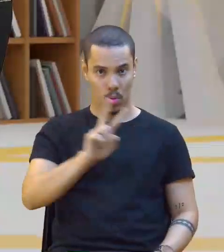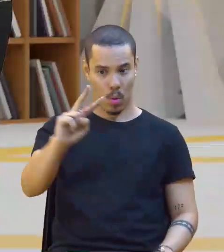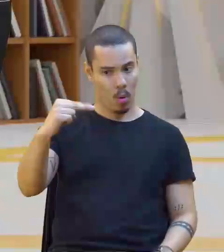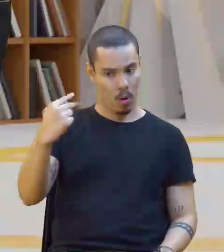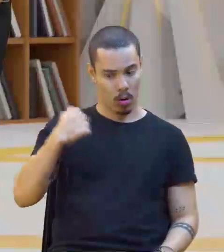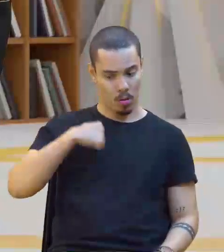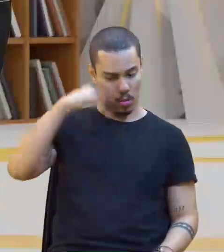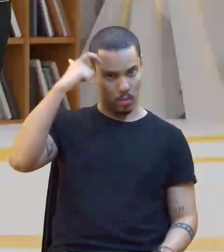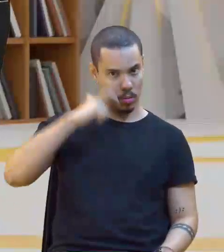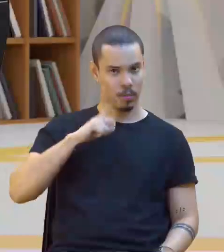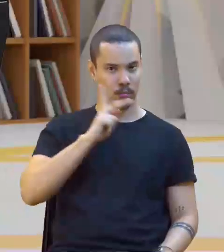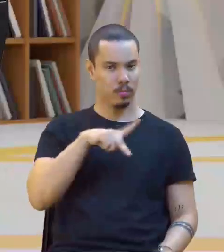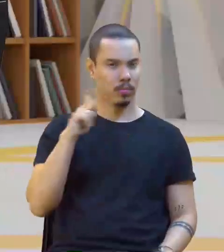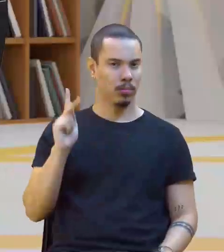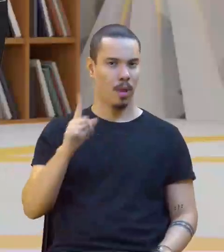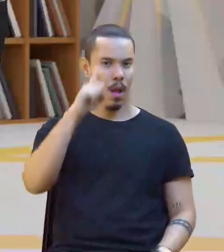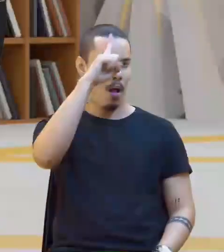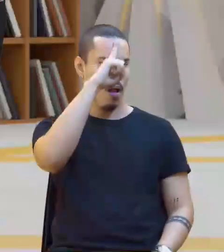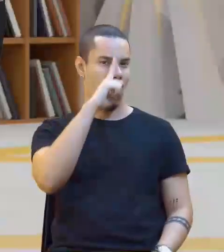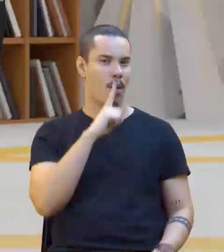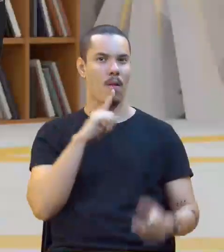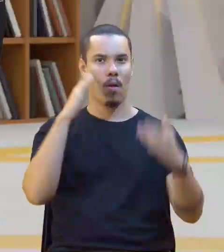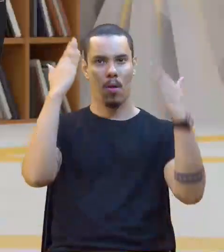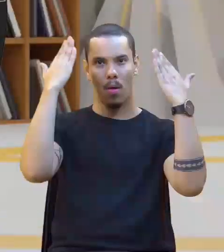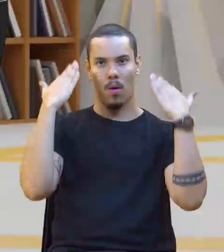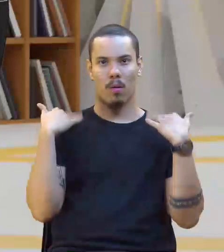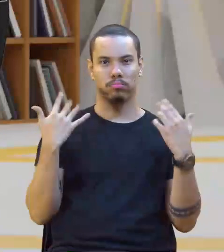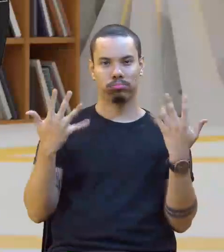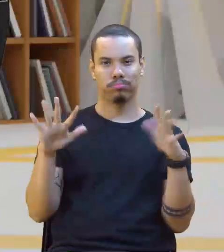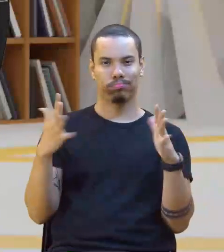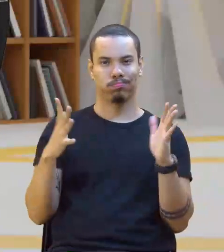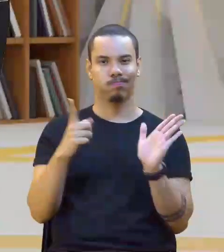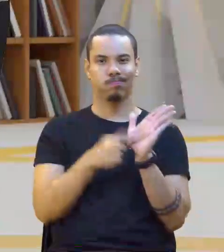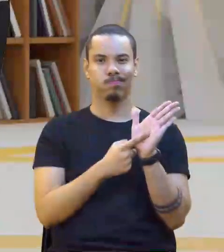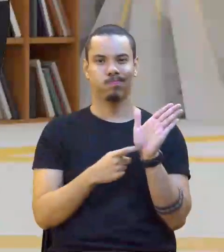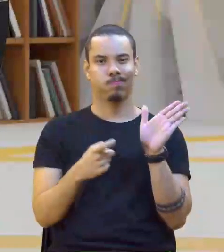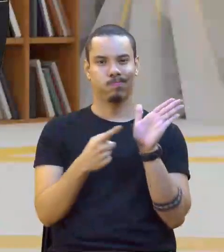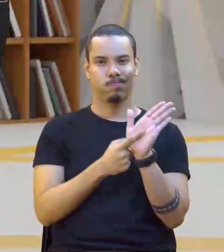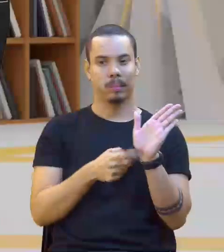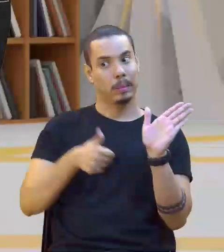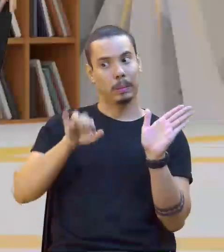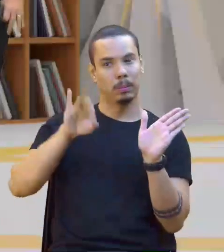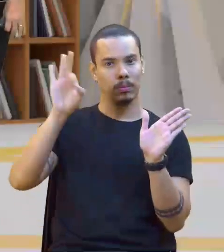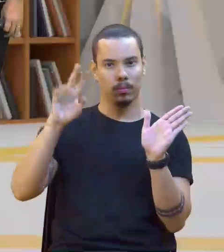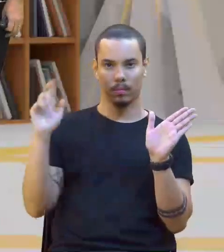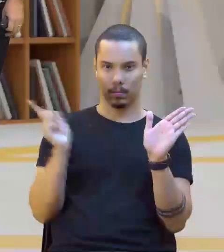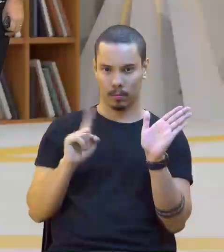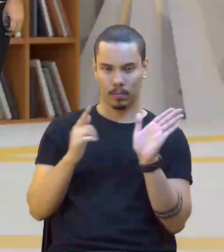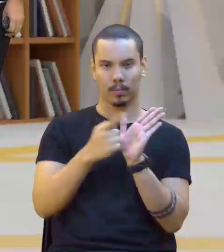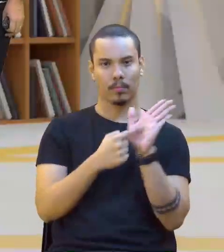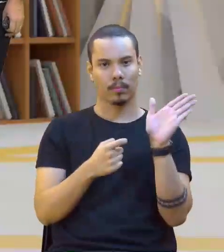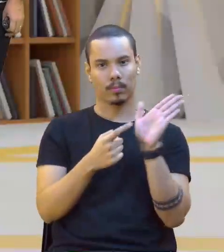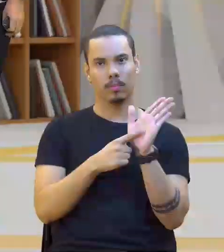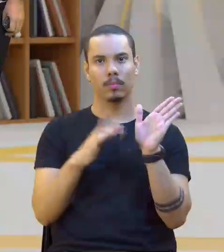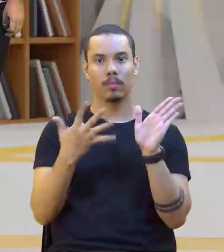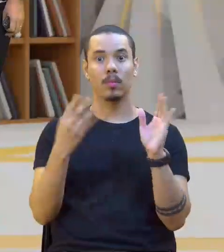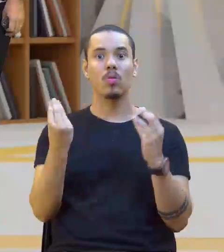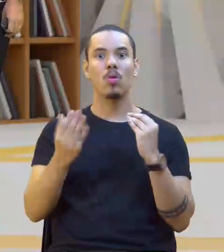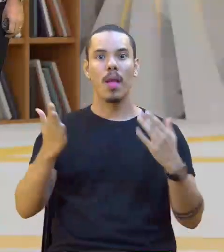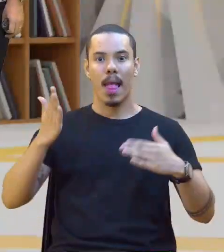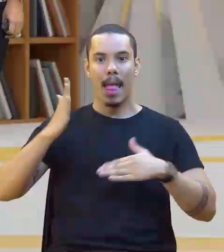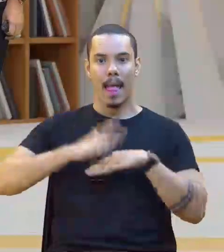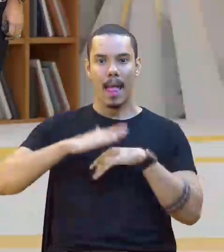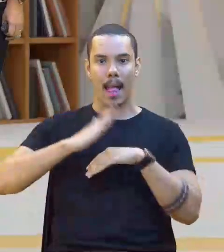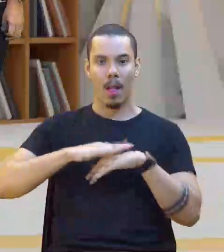você é loirinha, você é mais ou menos branca, não sou branca, né? Mas como eu me enxergo?